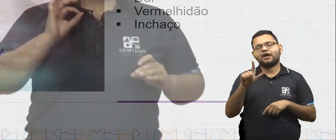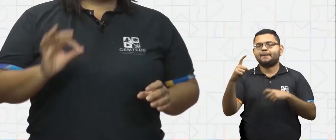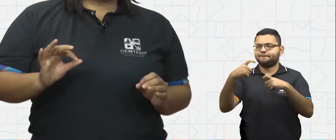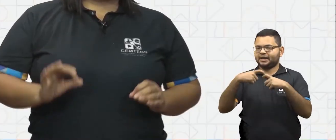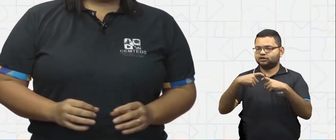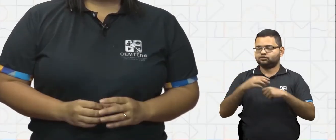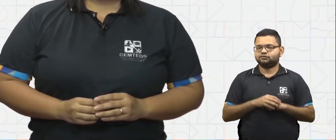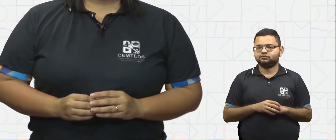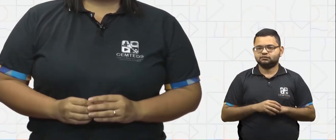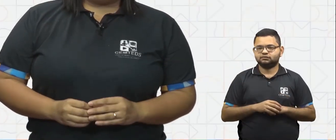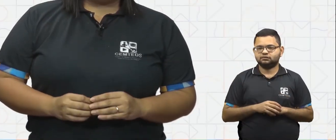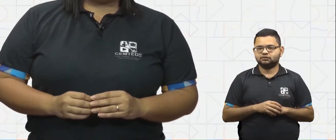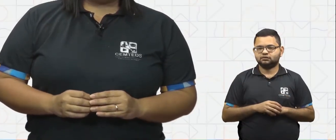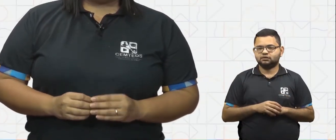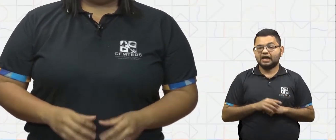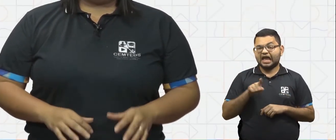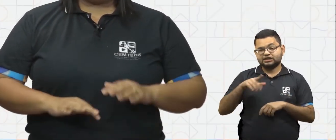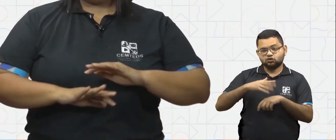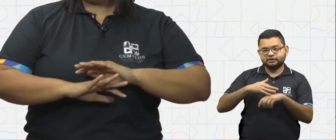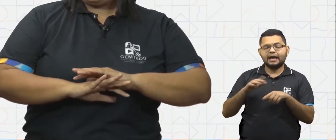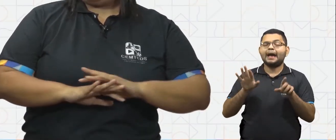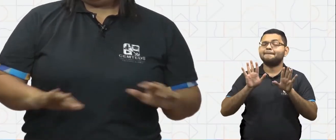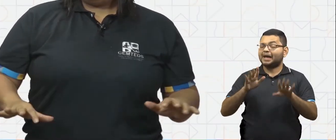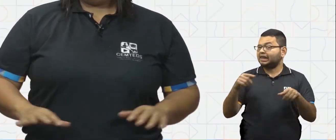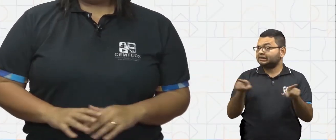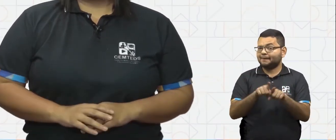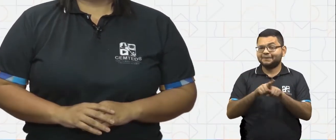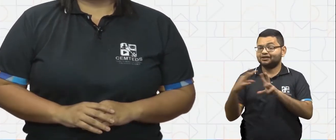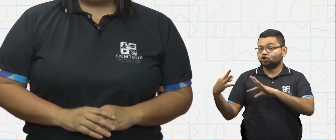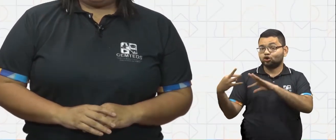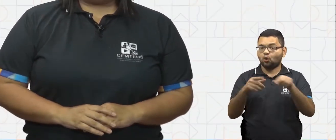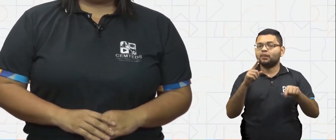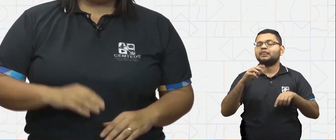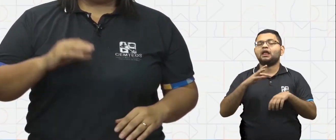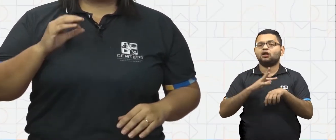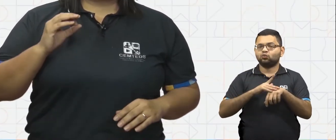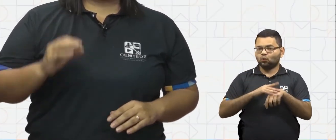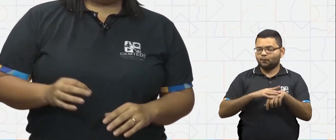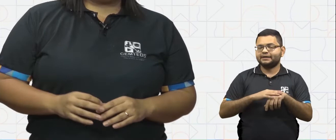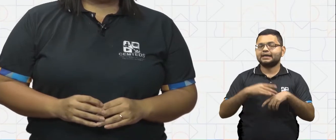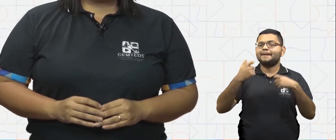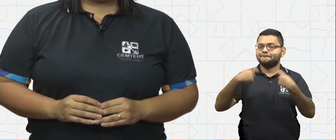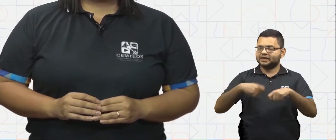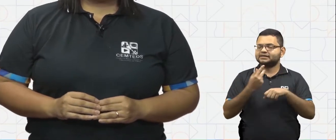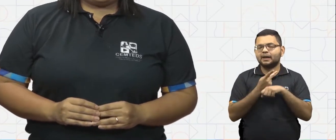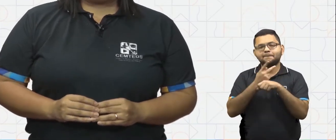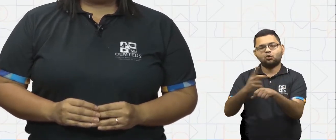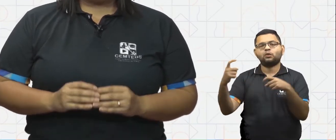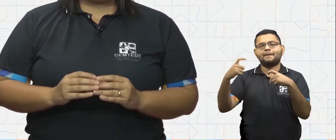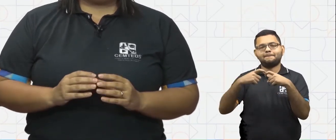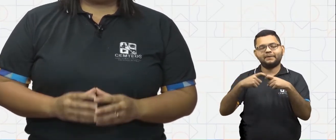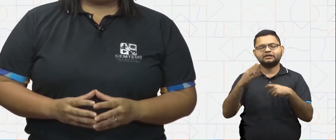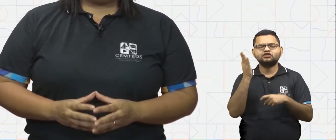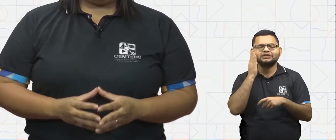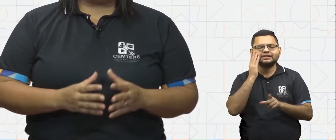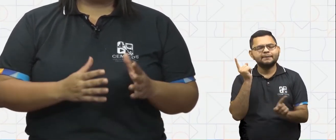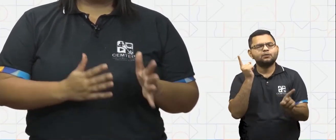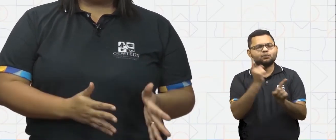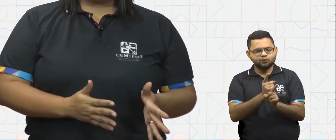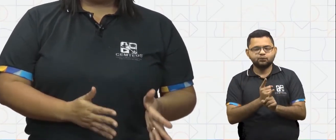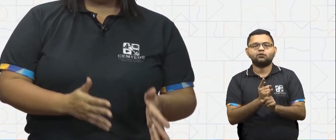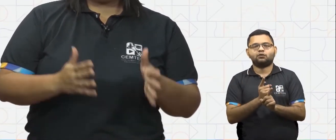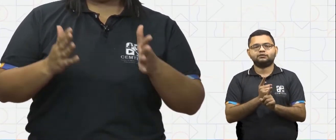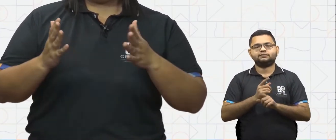médico. Não só para sintomas de candidíase, mas para todos os tipos de doenças, é necessário procurar um médico para identificar